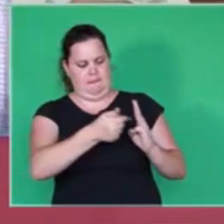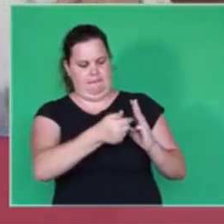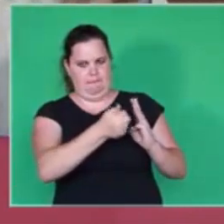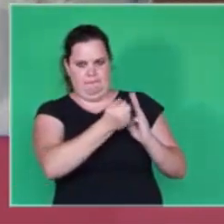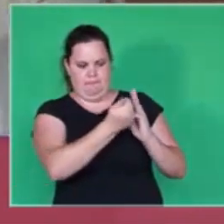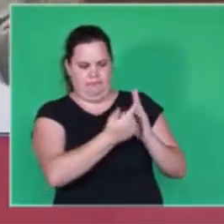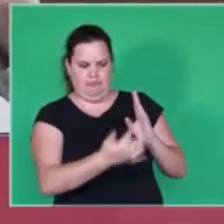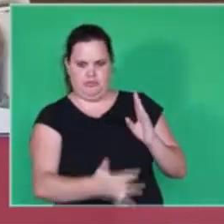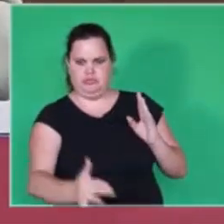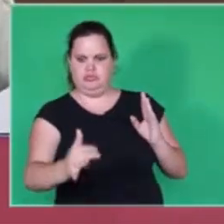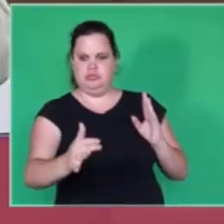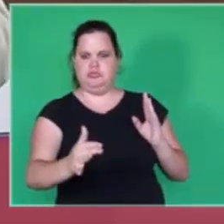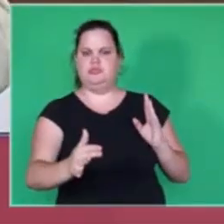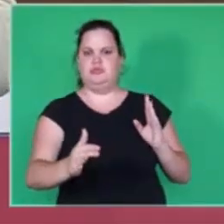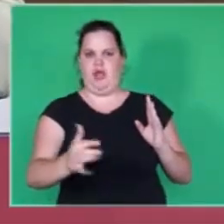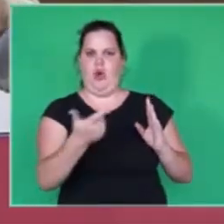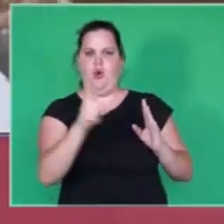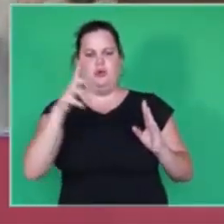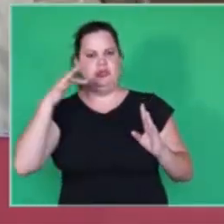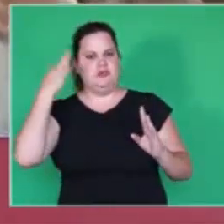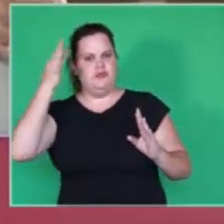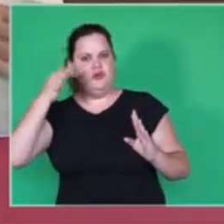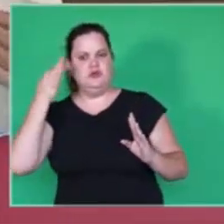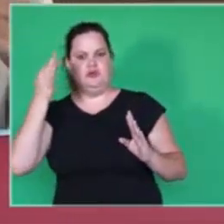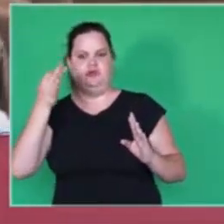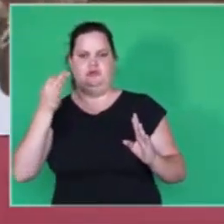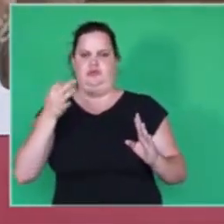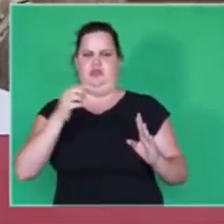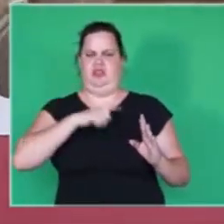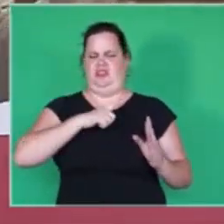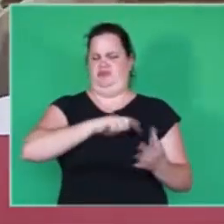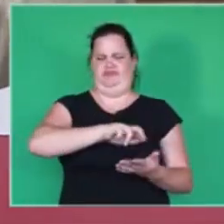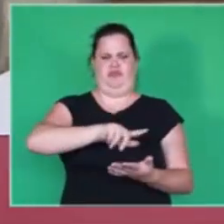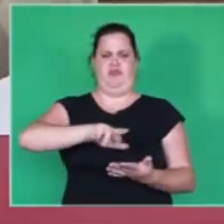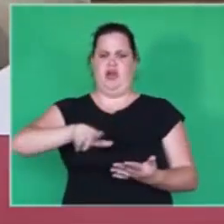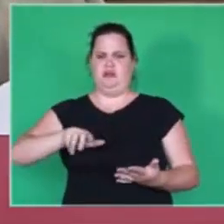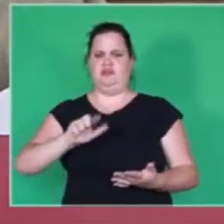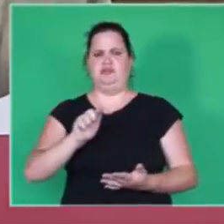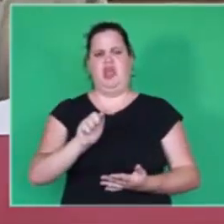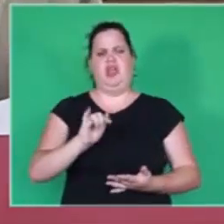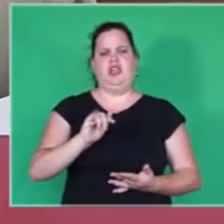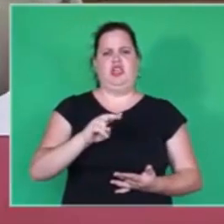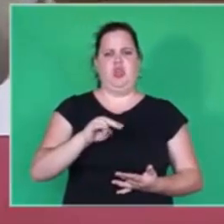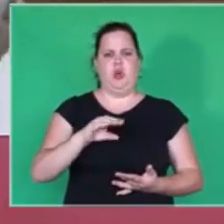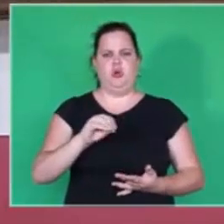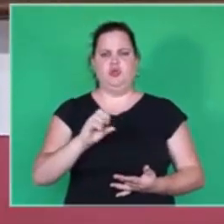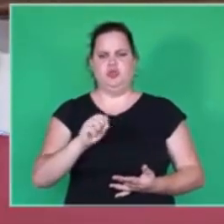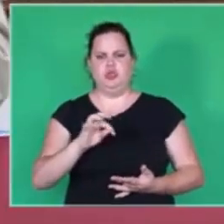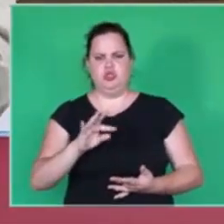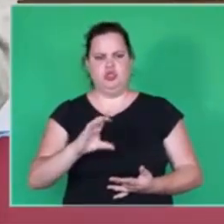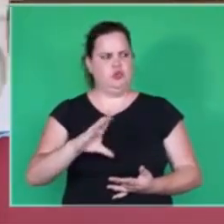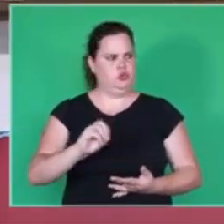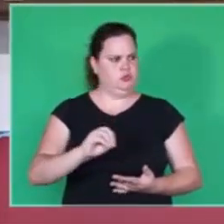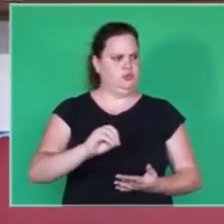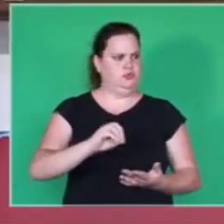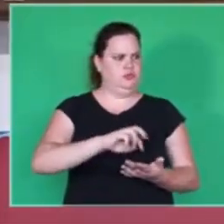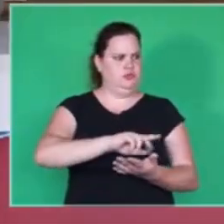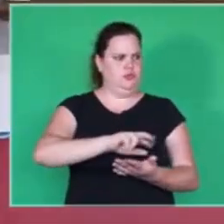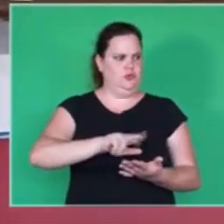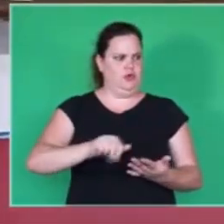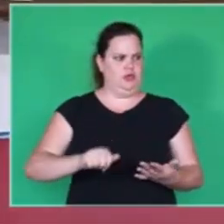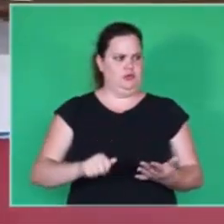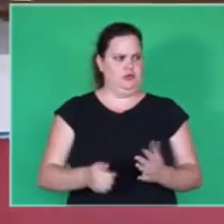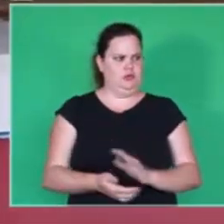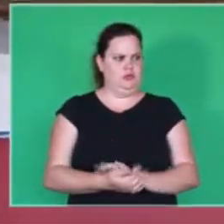Que eram os epicureus, os estoicos, os gnósticos. Então, todos eles, já no primeiro século, quer